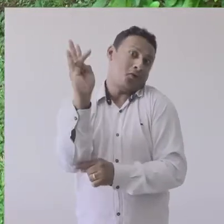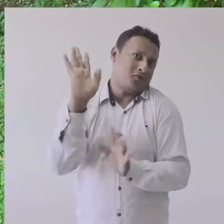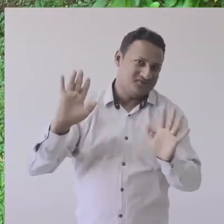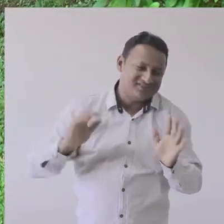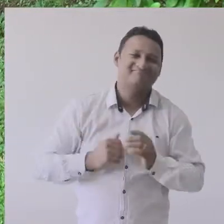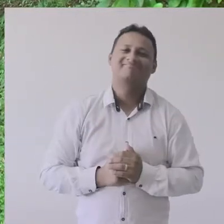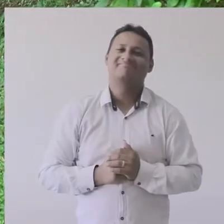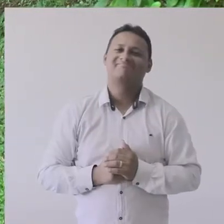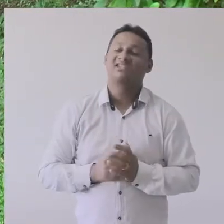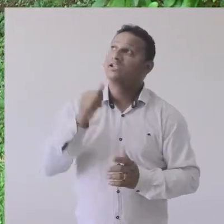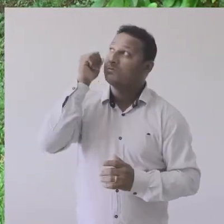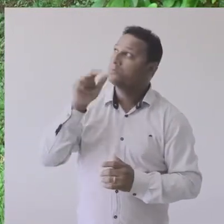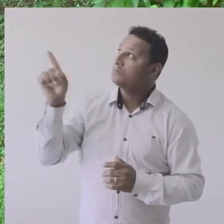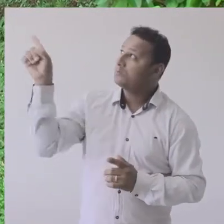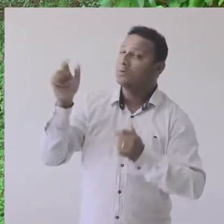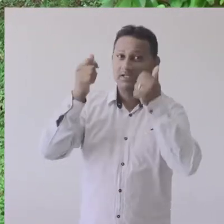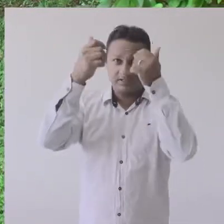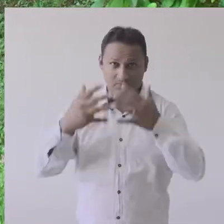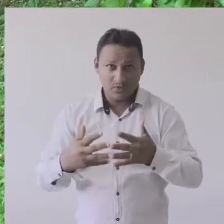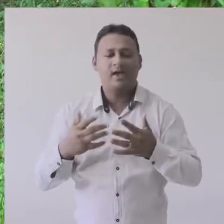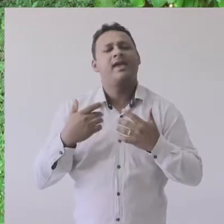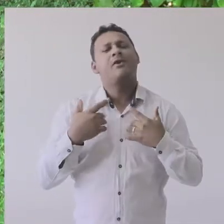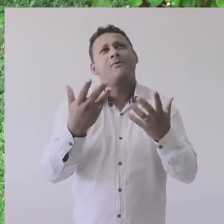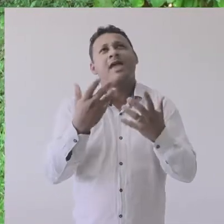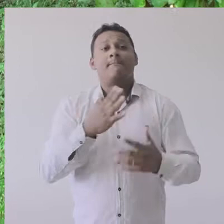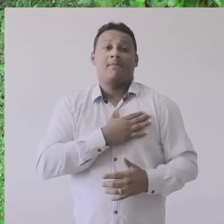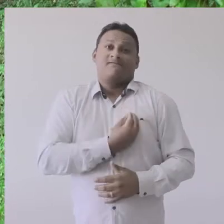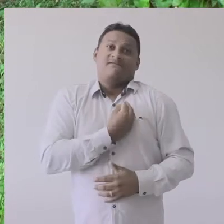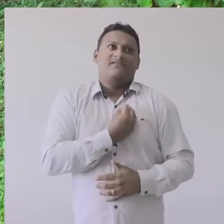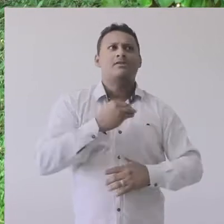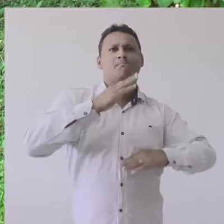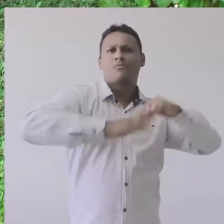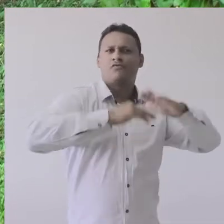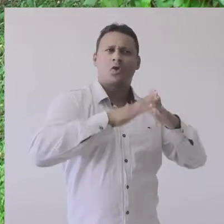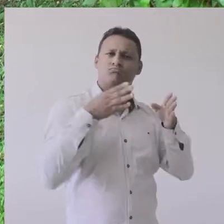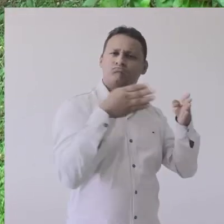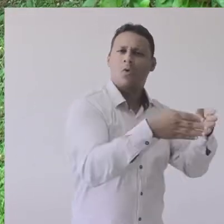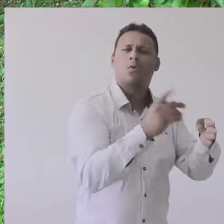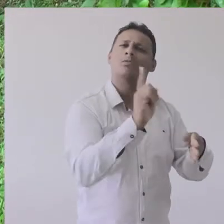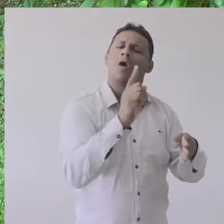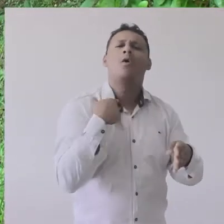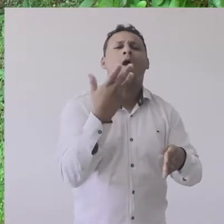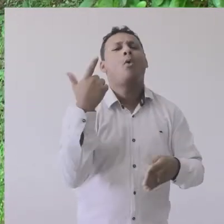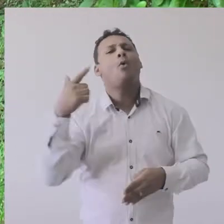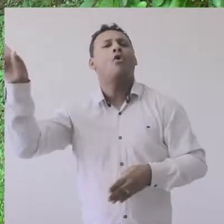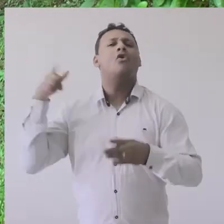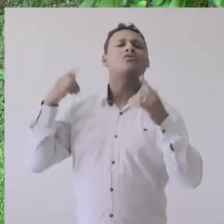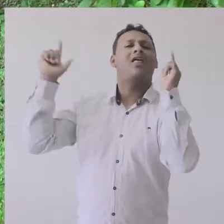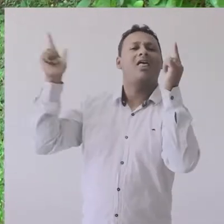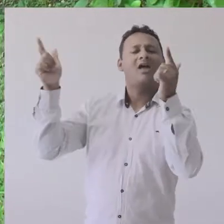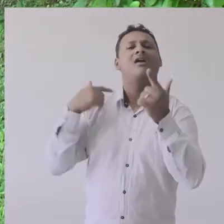quero me dedicar não só a fazer coisas profissionais, assim, mas fazer coisas que eu me divirta. Eu